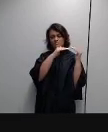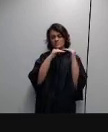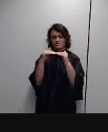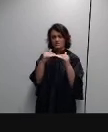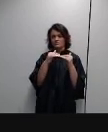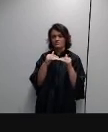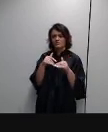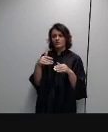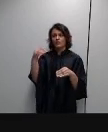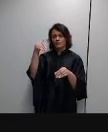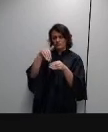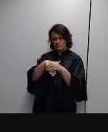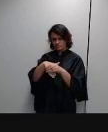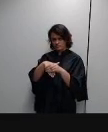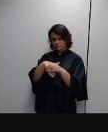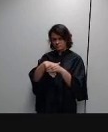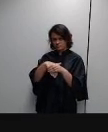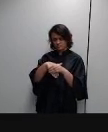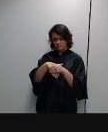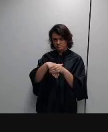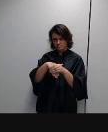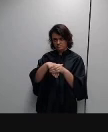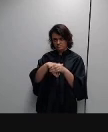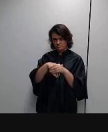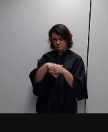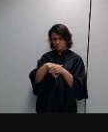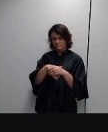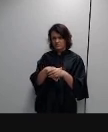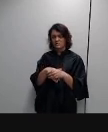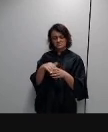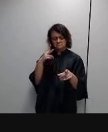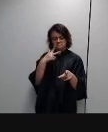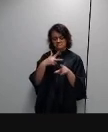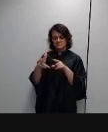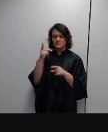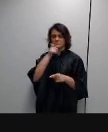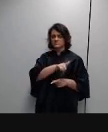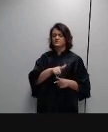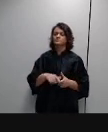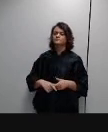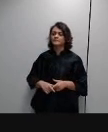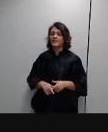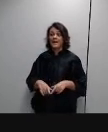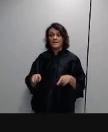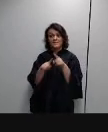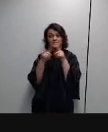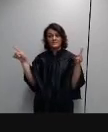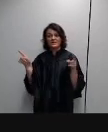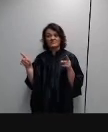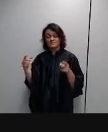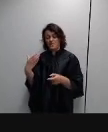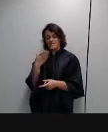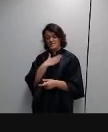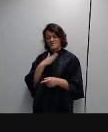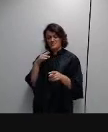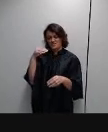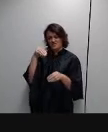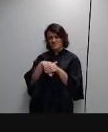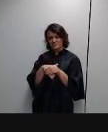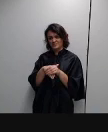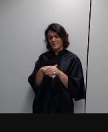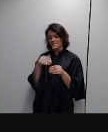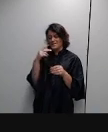desculpe mina se for vencedor é mas contra o meu voto no de vossa excelência'